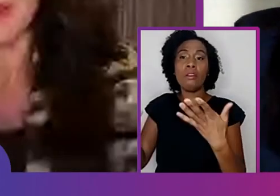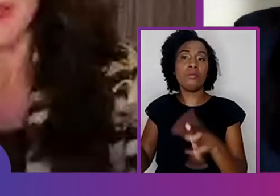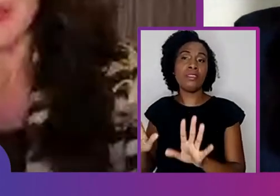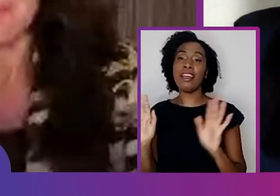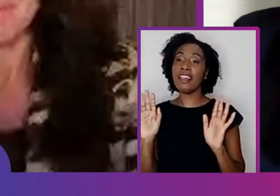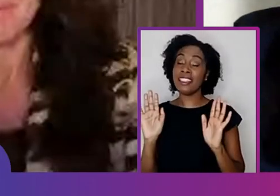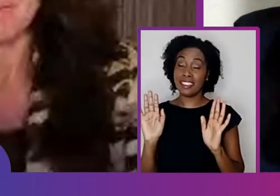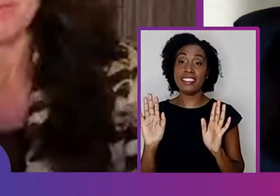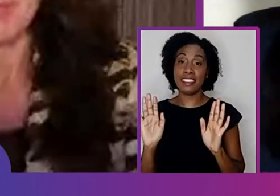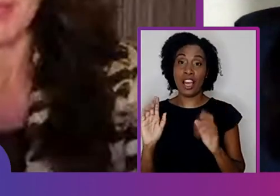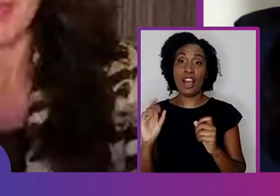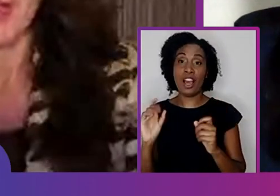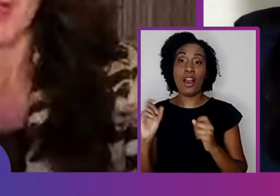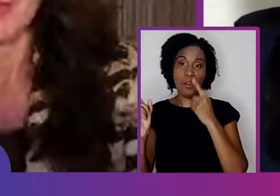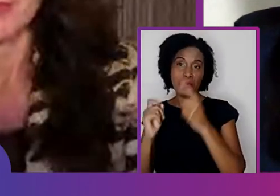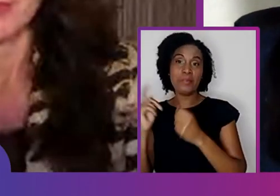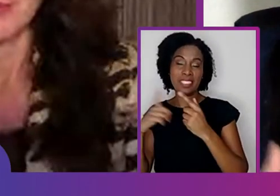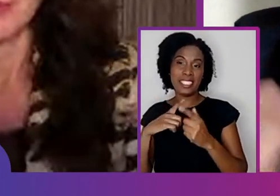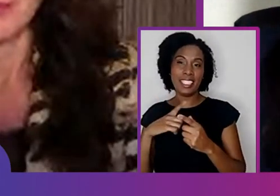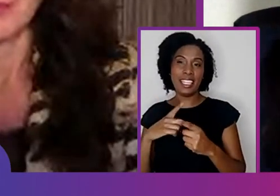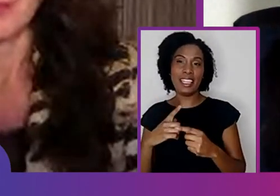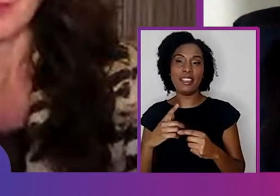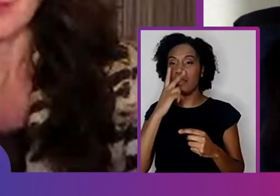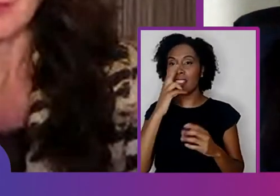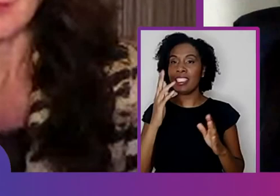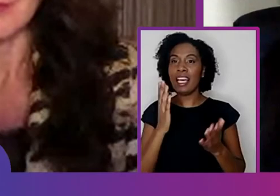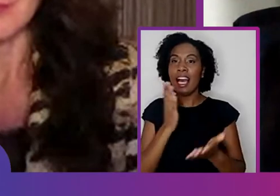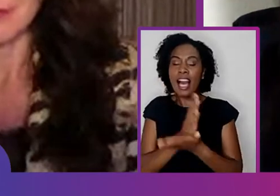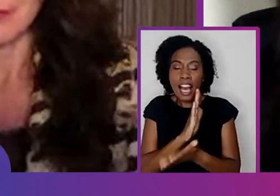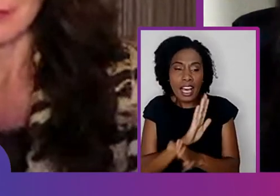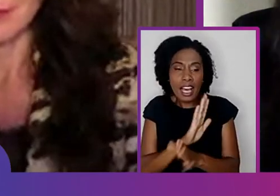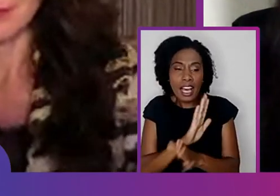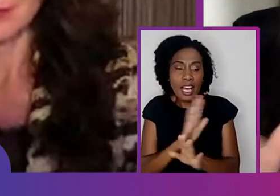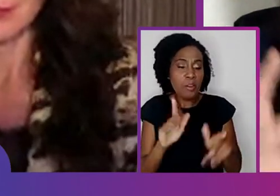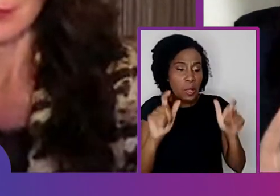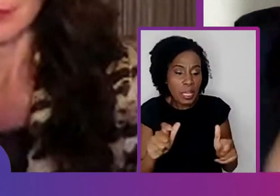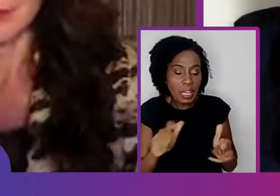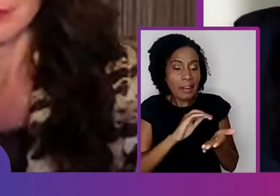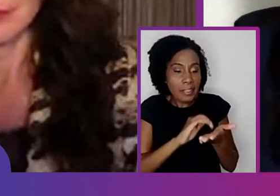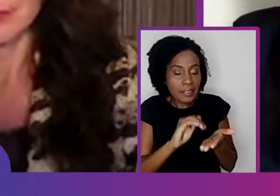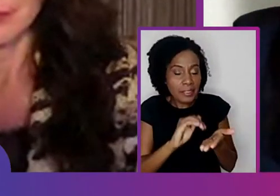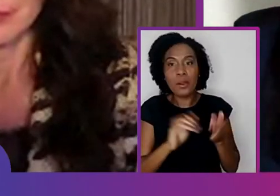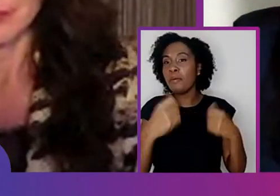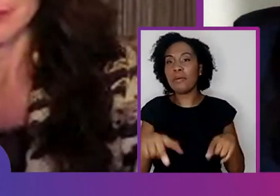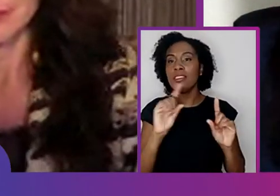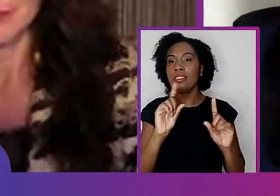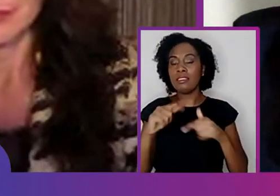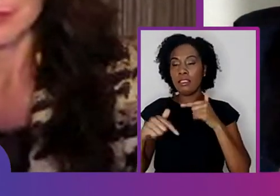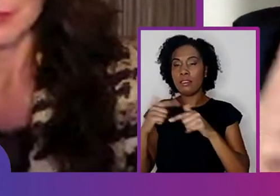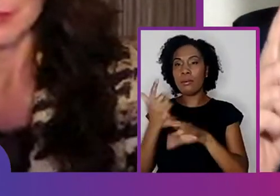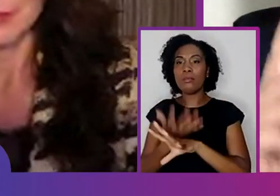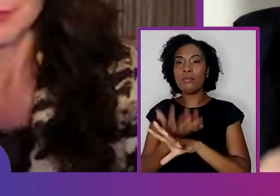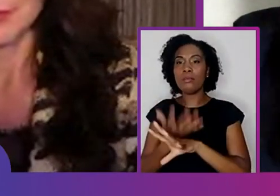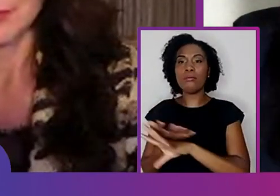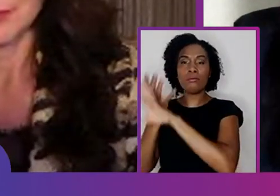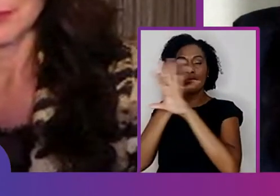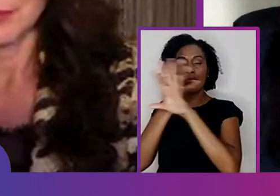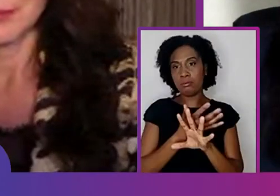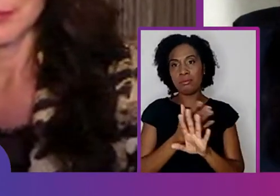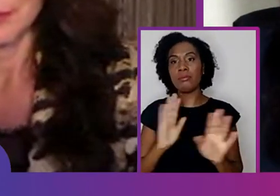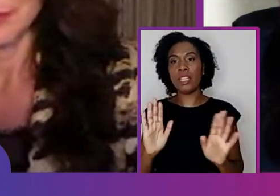que precisava para acabar com o espaço físico e virtualizar o trabalho. Porque não é uma questão de home office, é uma questão